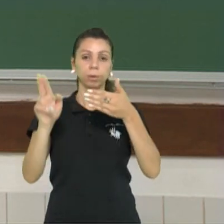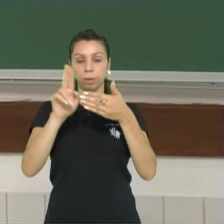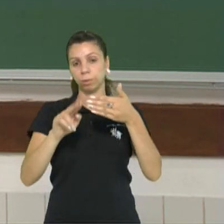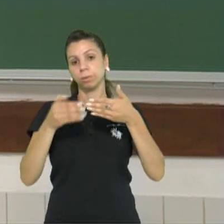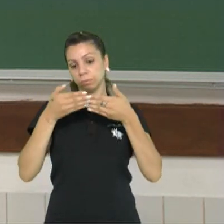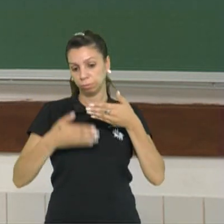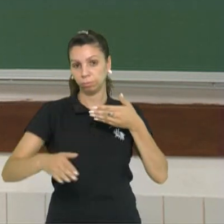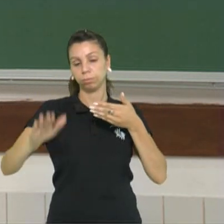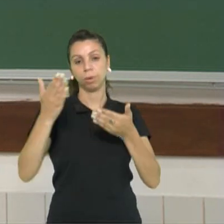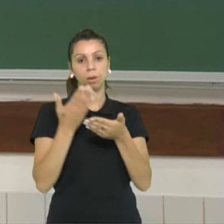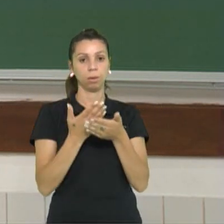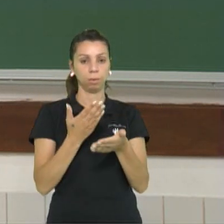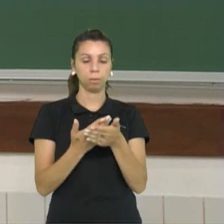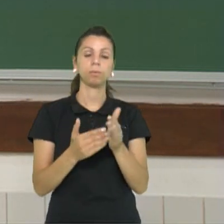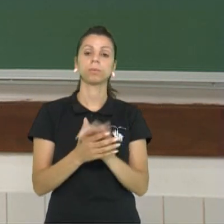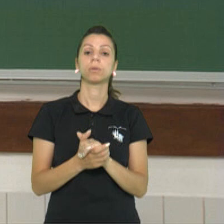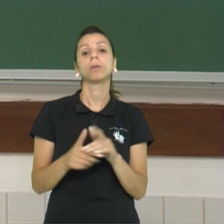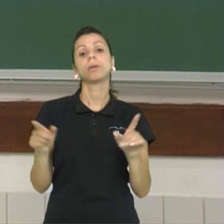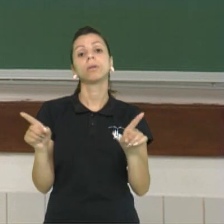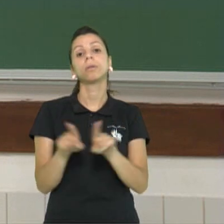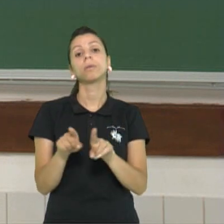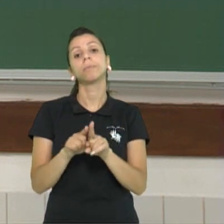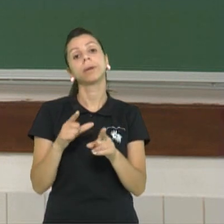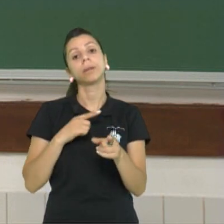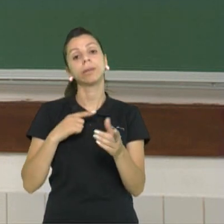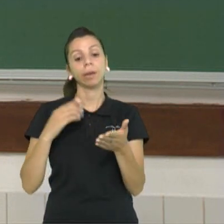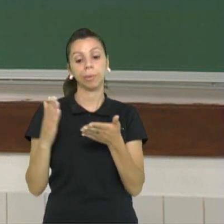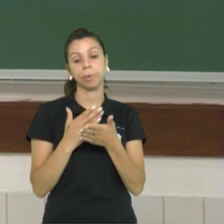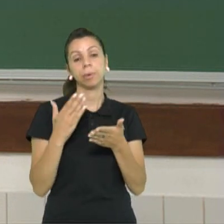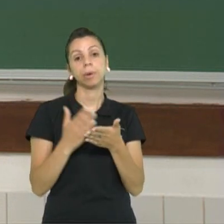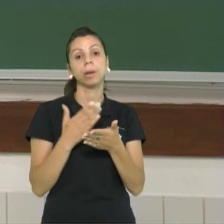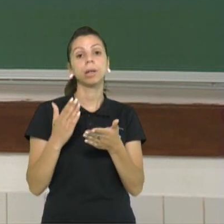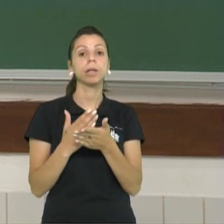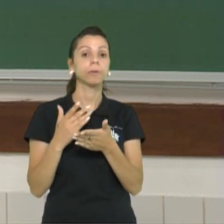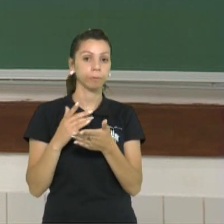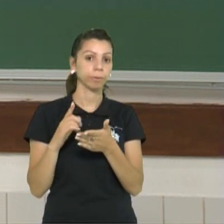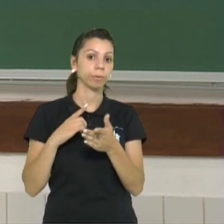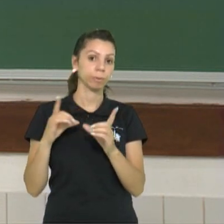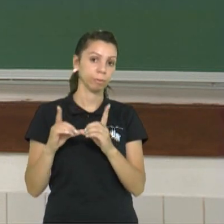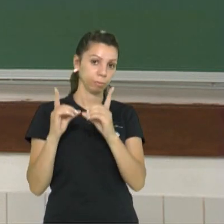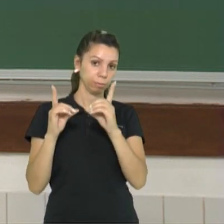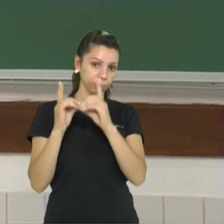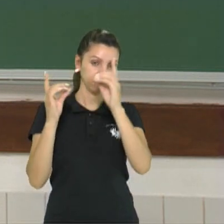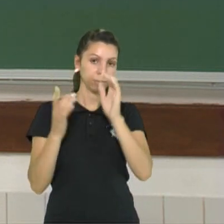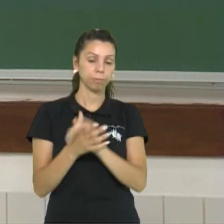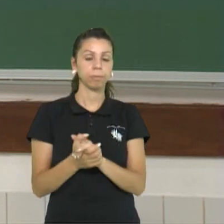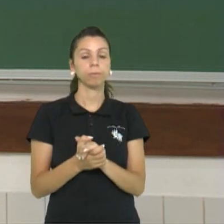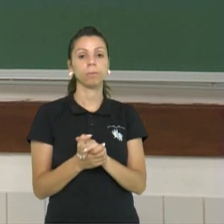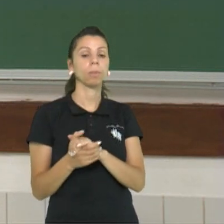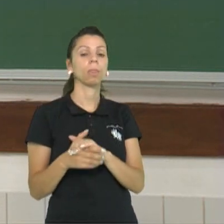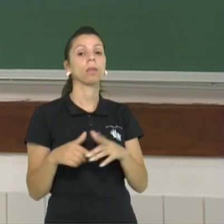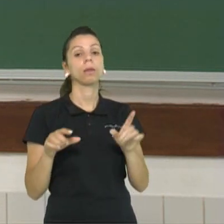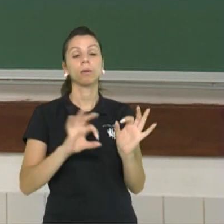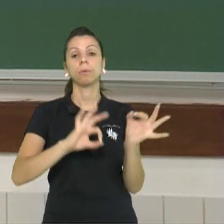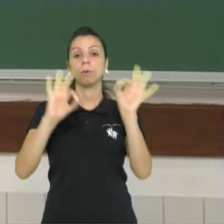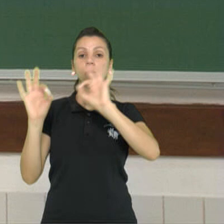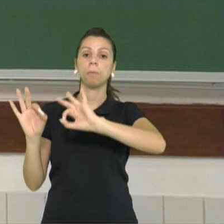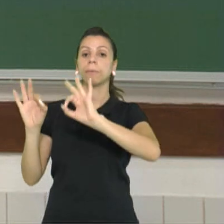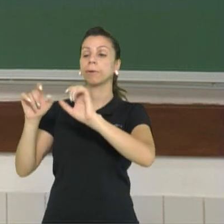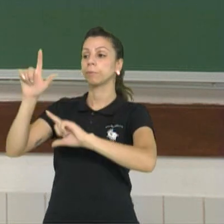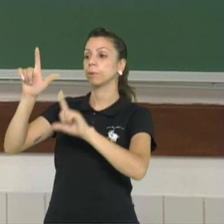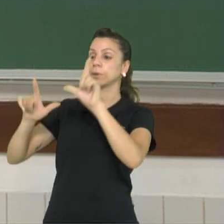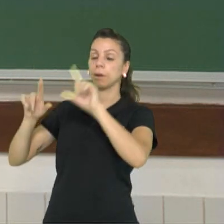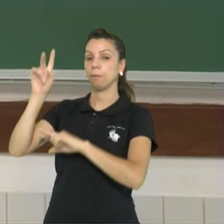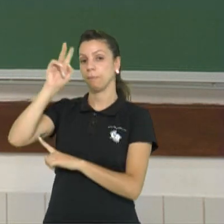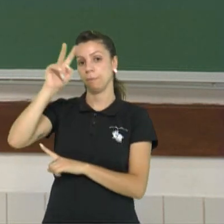a aula, né? E também a versão online do seu livro didático. Caso você nos acompanhe apenas pela TV, né, eu